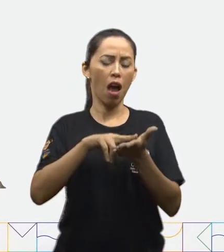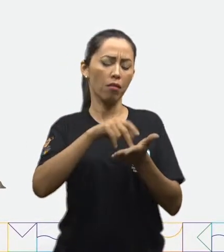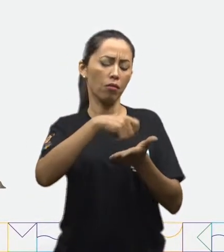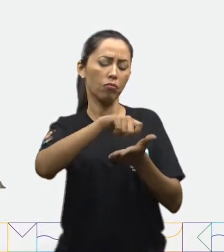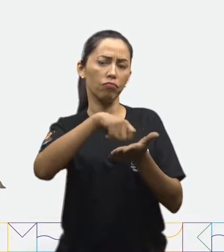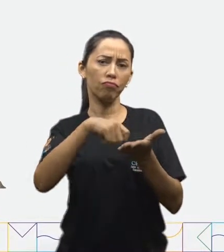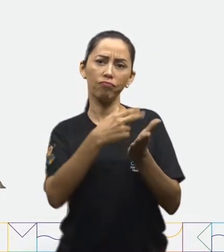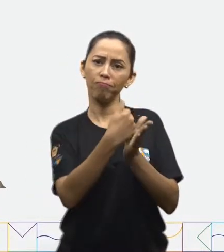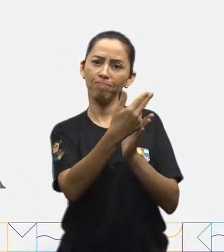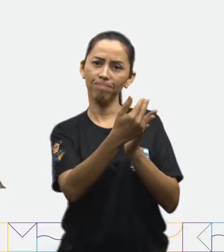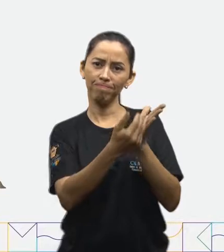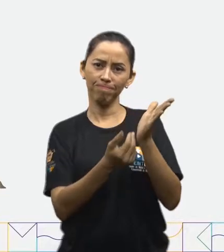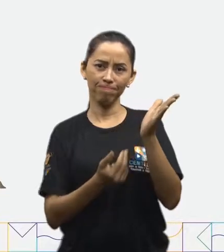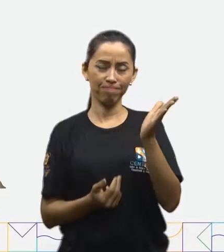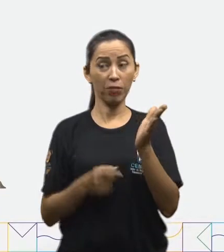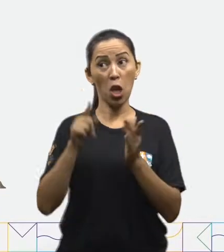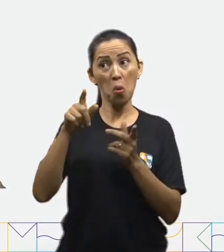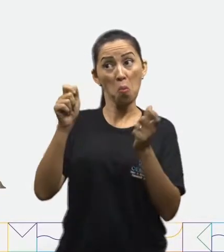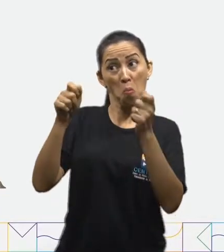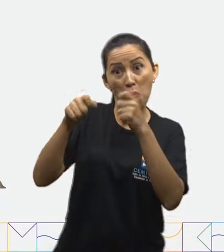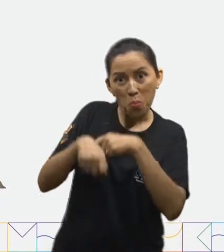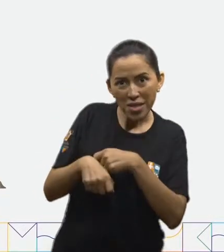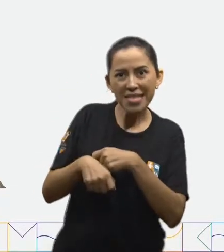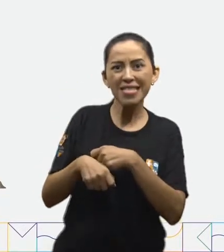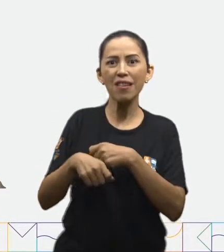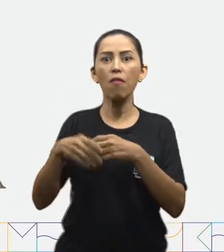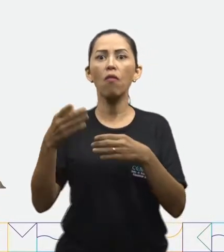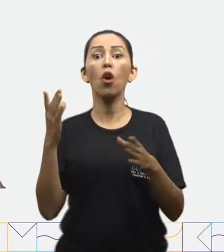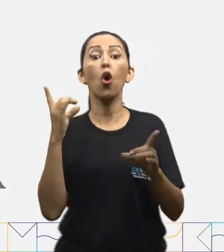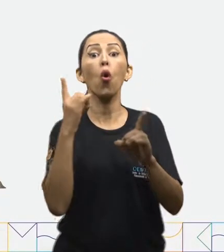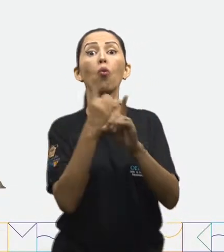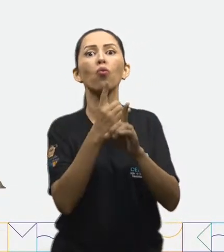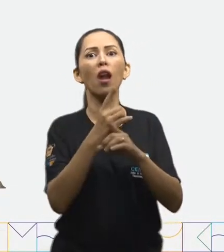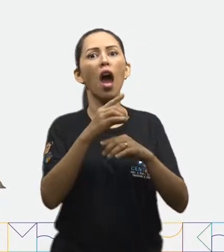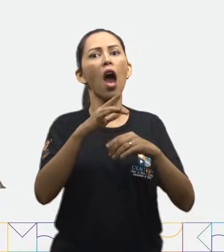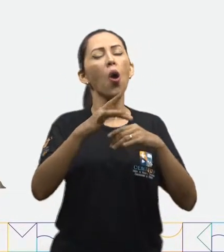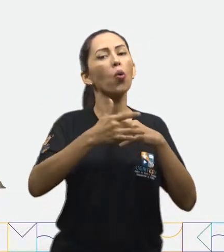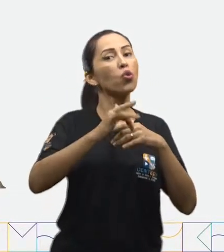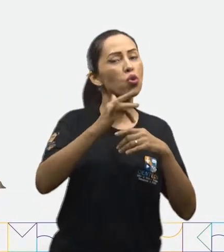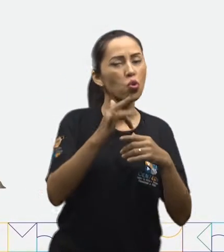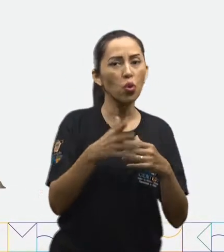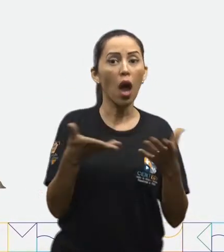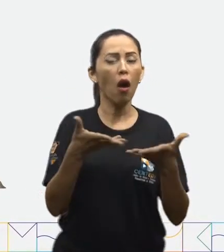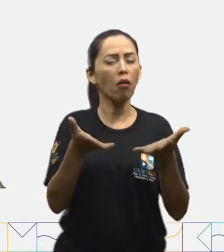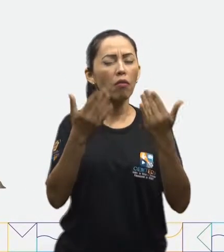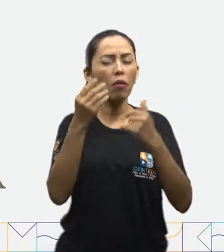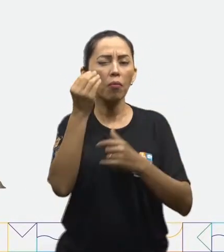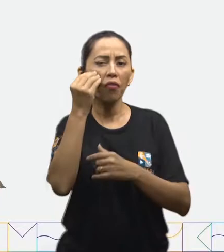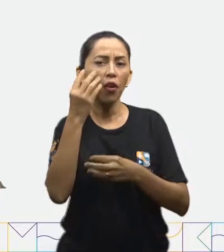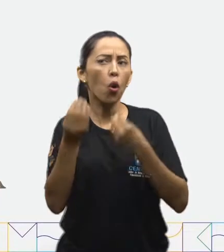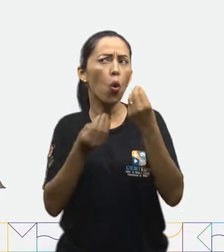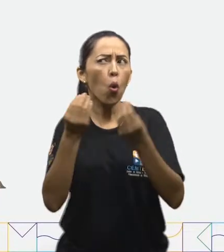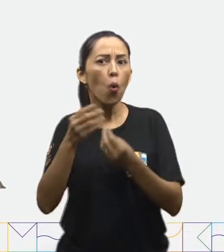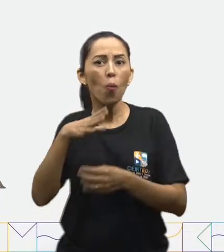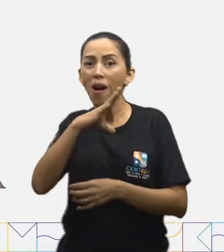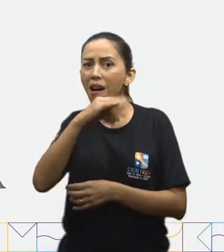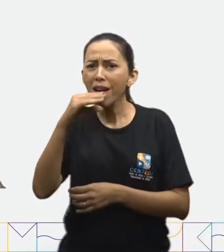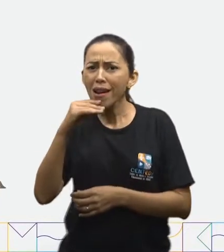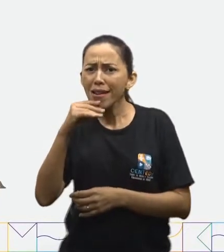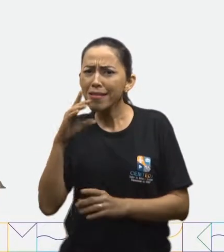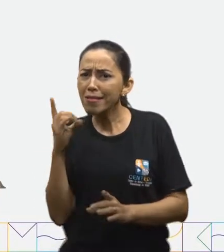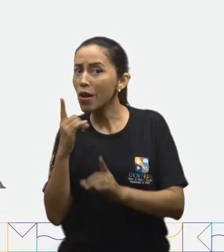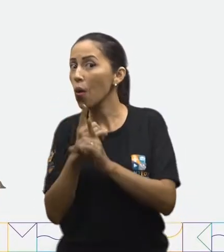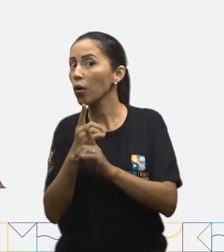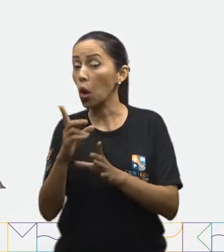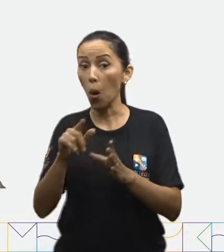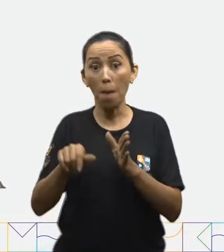cartas para que Joãozinho pudesse chegar ao tesouro. Vamos acompanhar a rota que Joãozinho fez para chegar ao tesouro. A